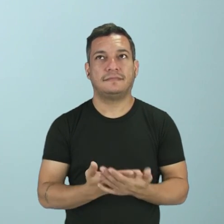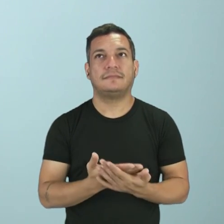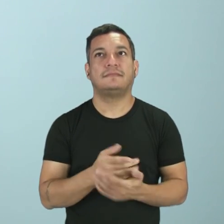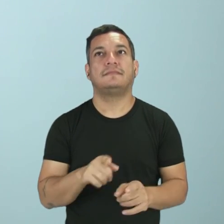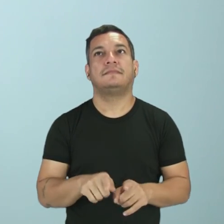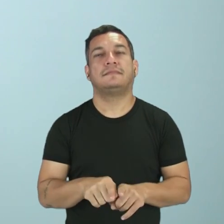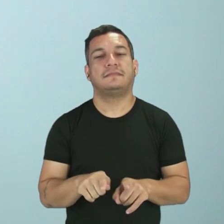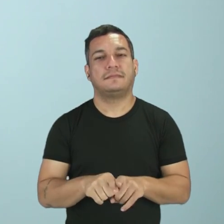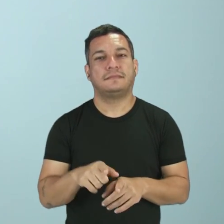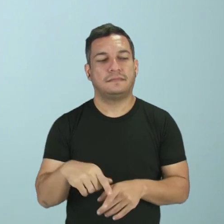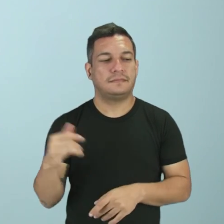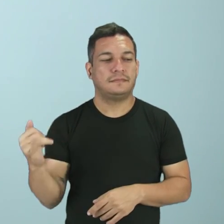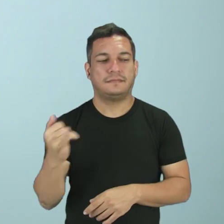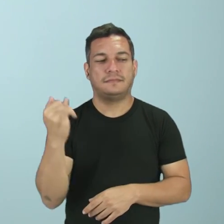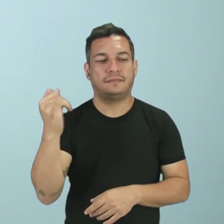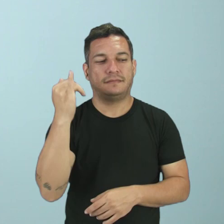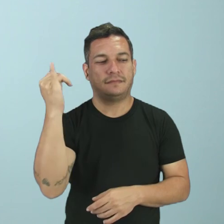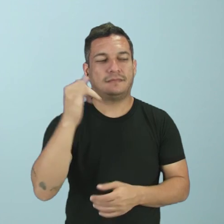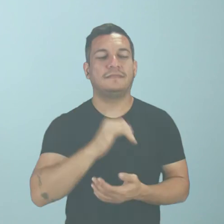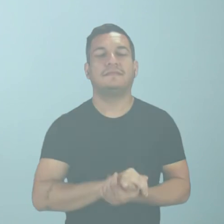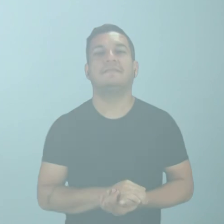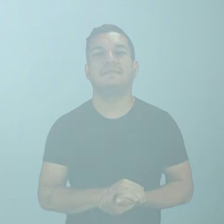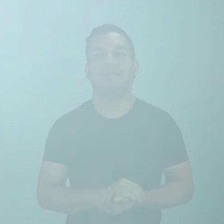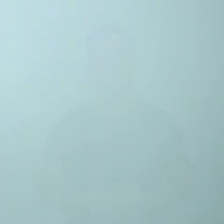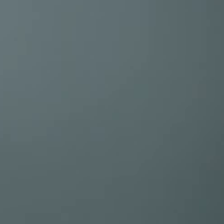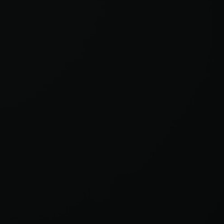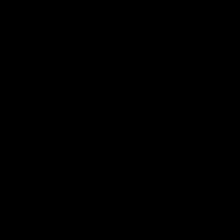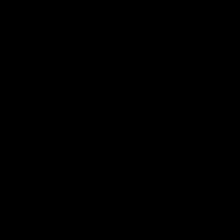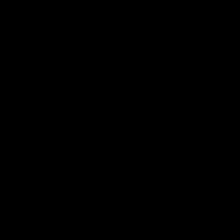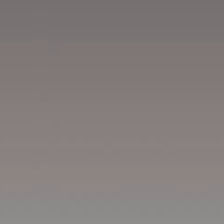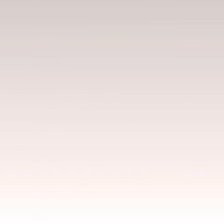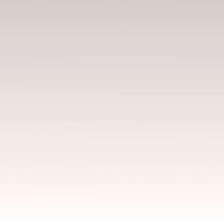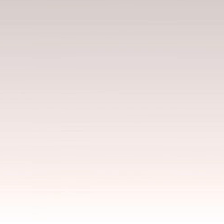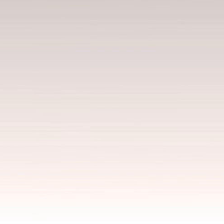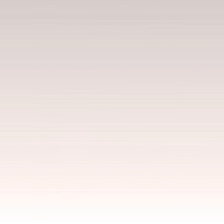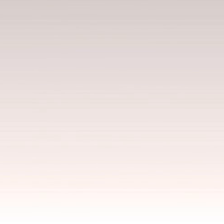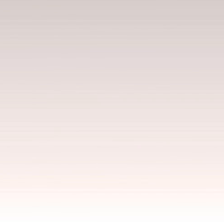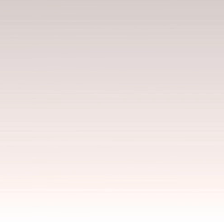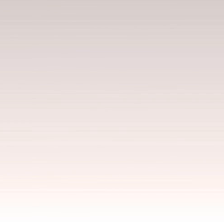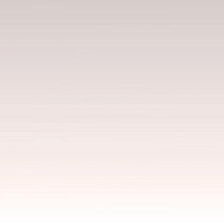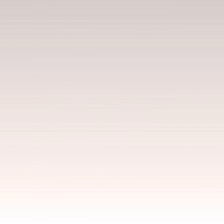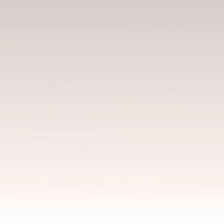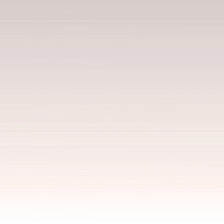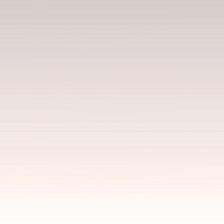estudem bastante, que é muito importante estudar. Até a próxima!